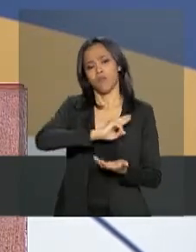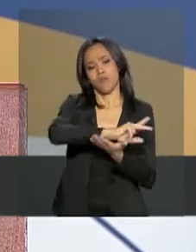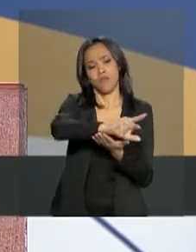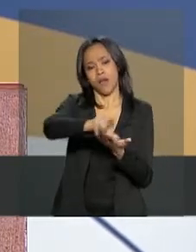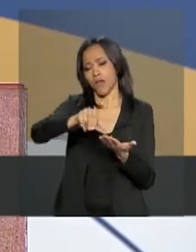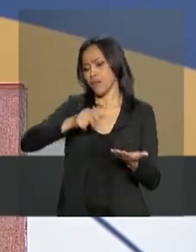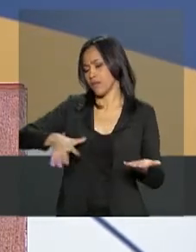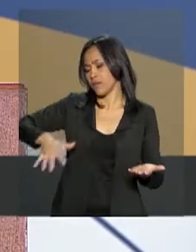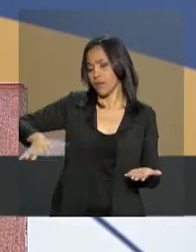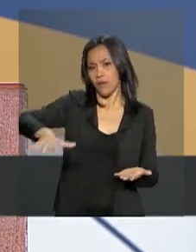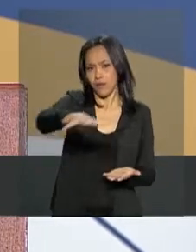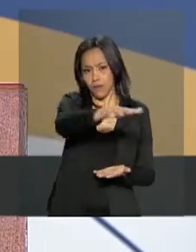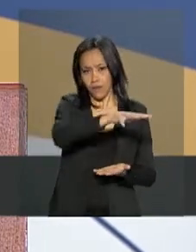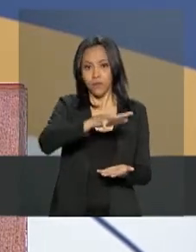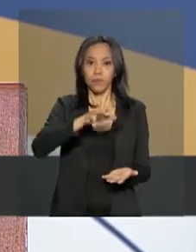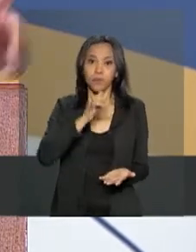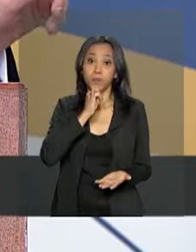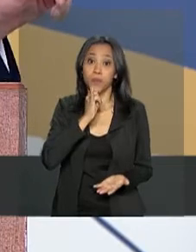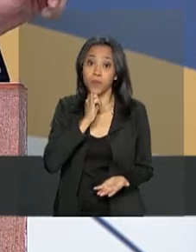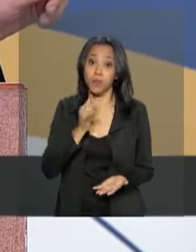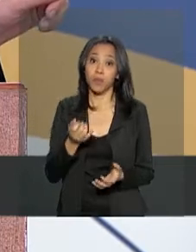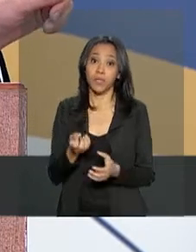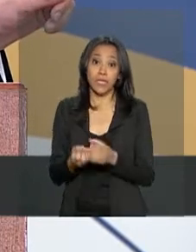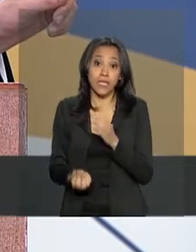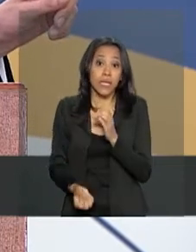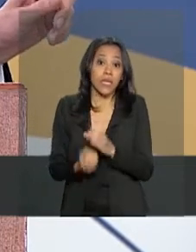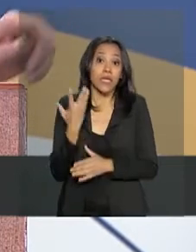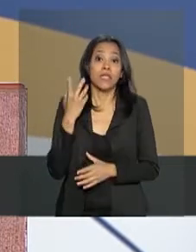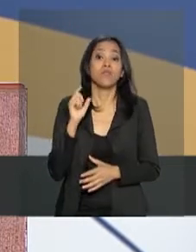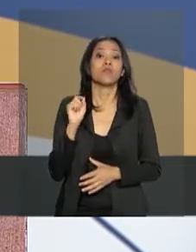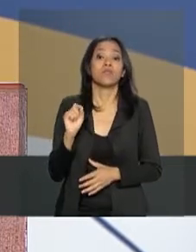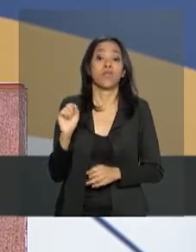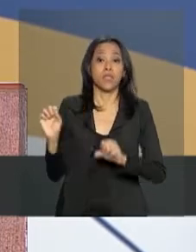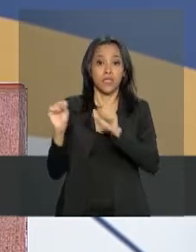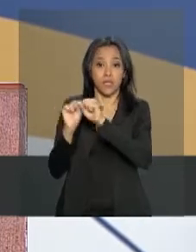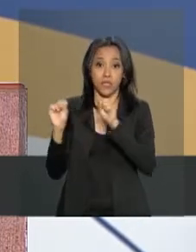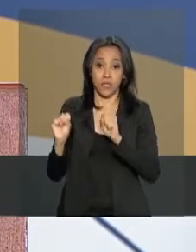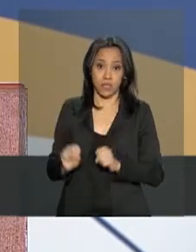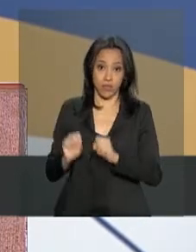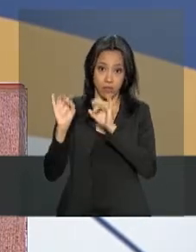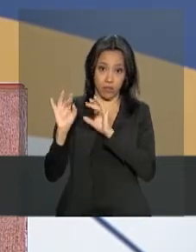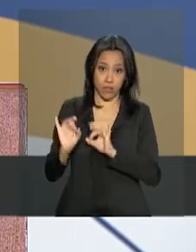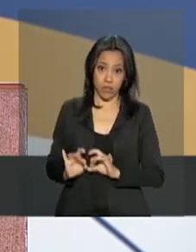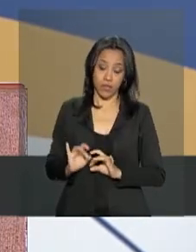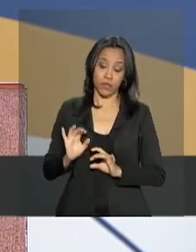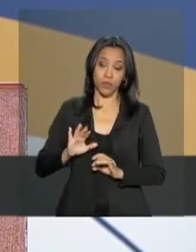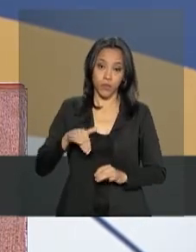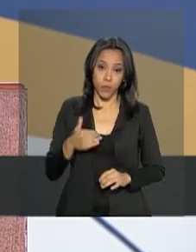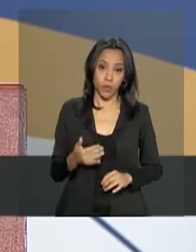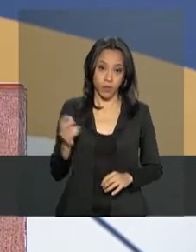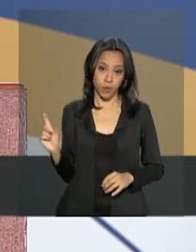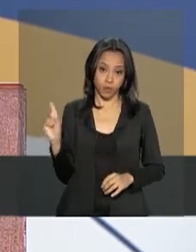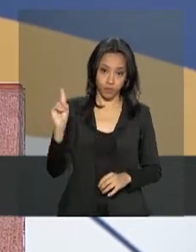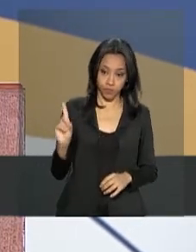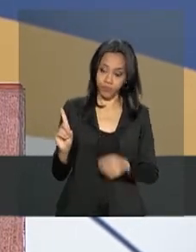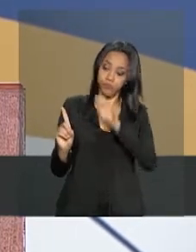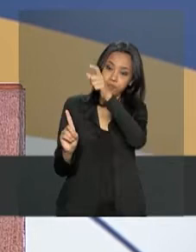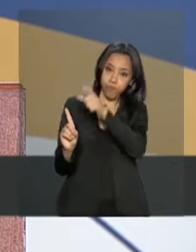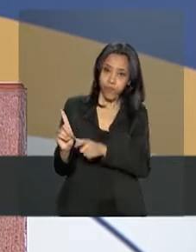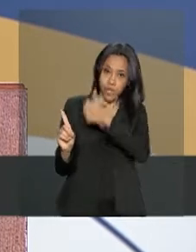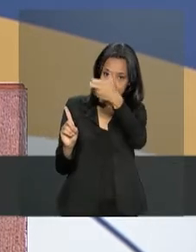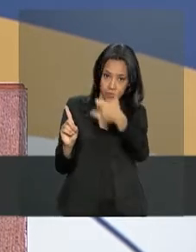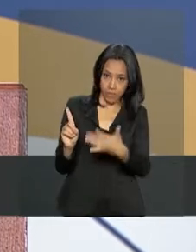a criação de sistemas especiais quando beltrame fala no